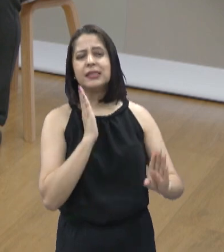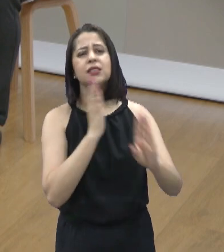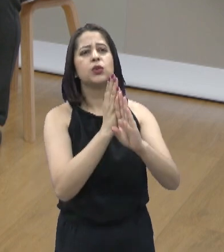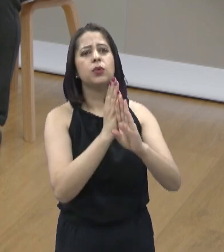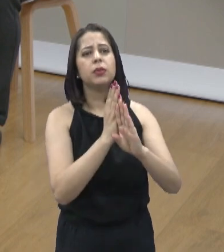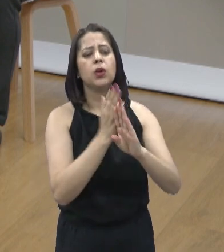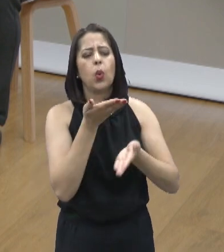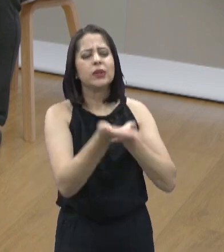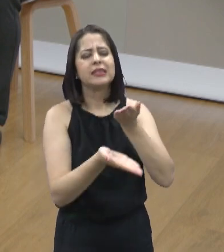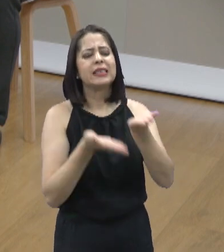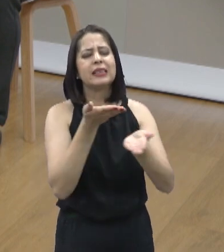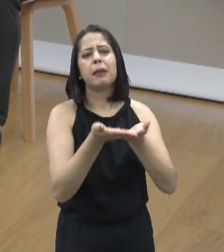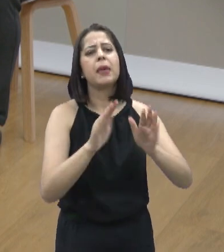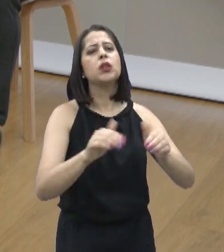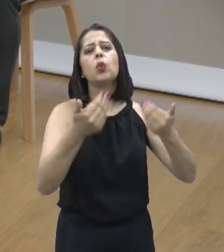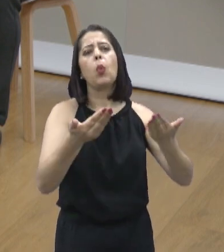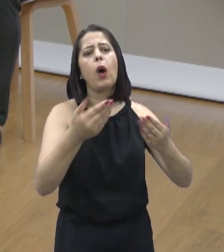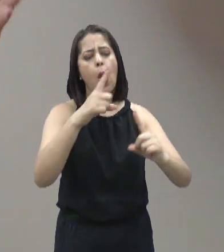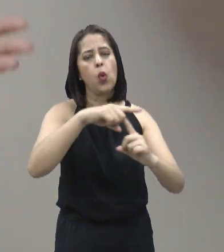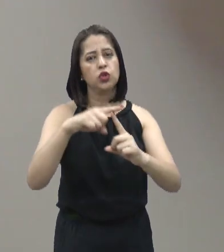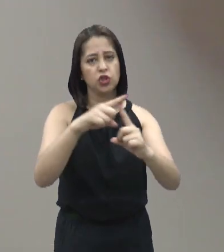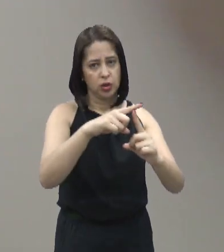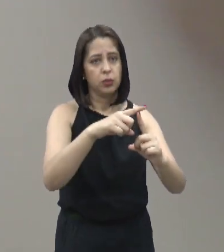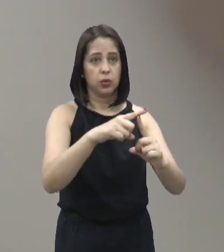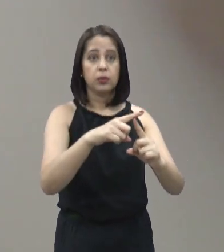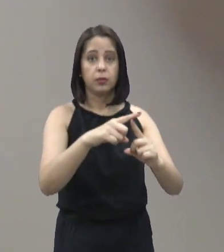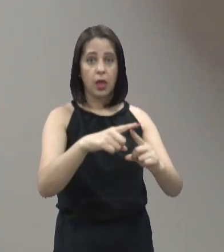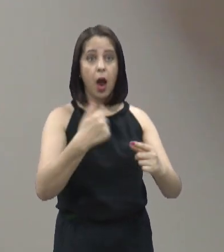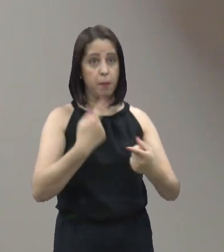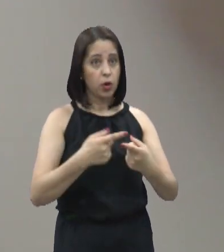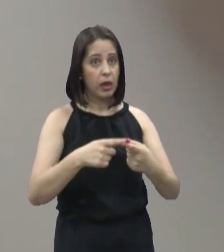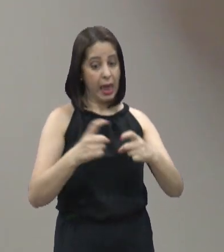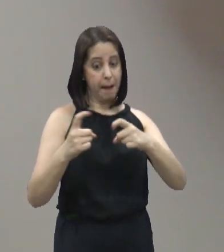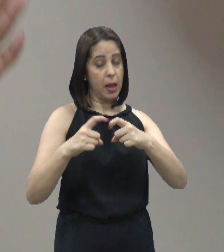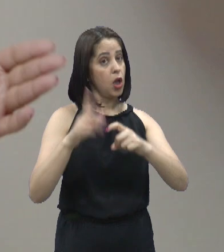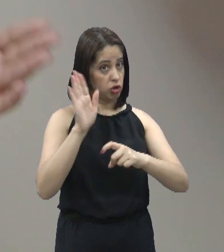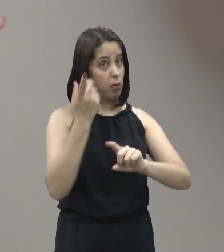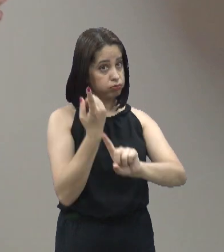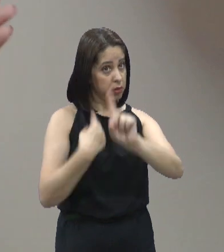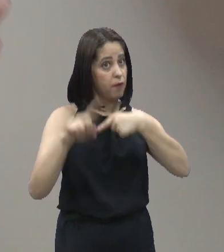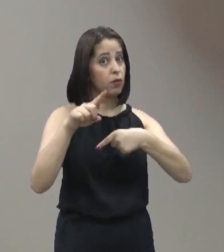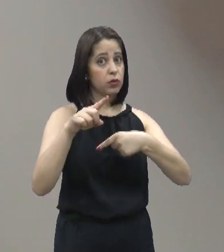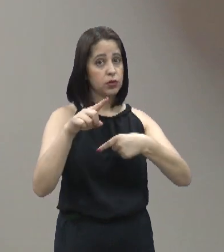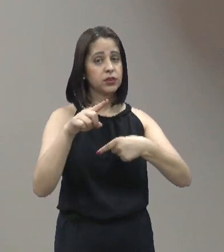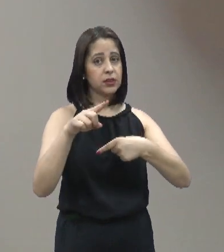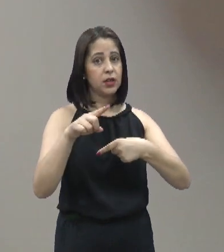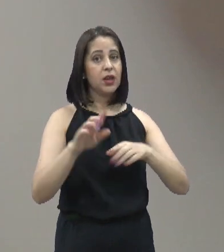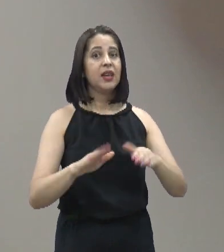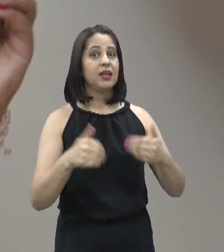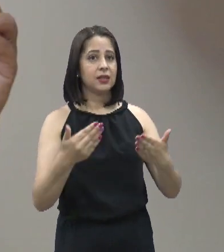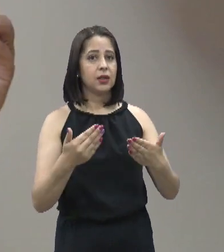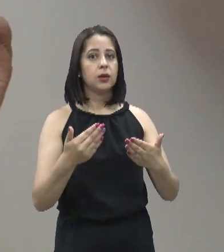os tratamentos que são realizados hoje? Existe bastante avanço aí nessa área, né? Os casos geralmente são